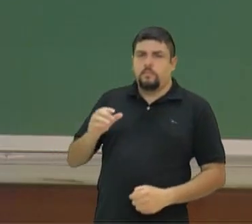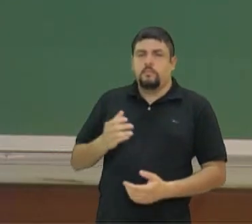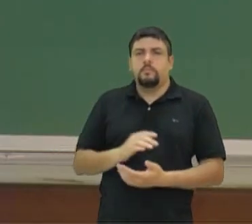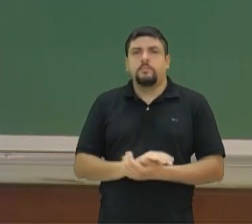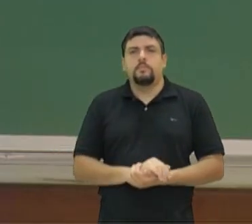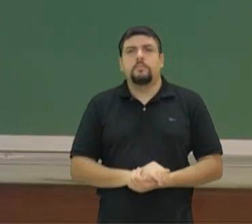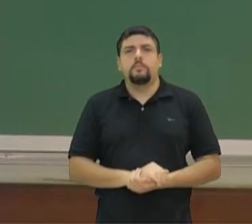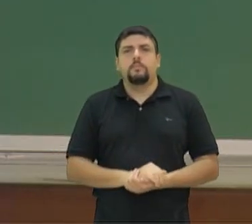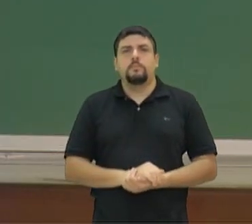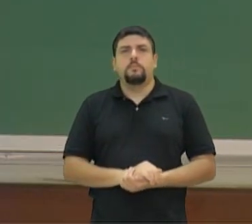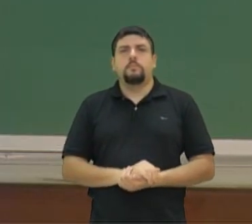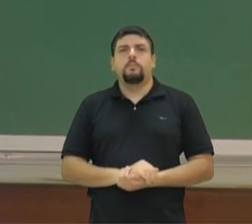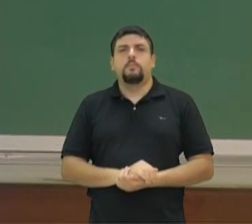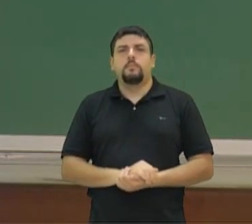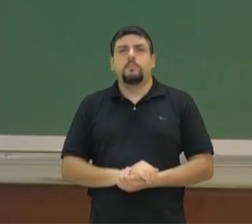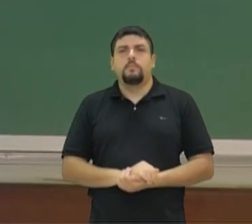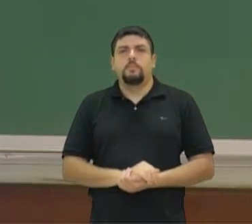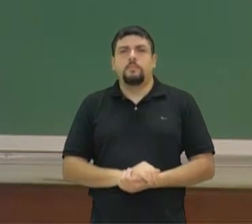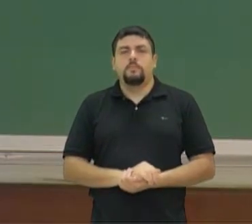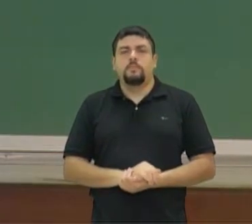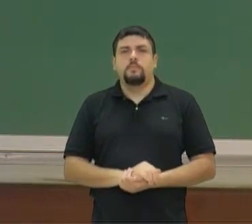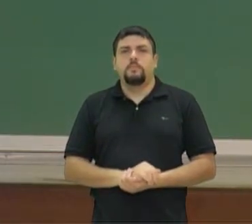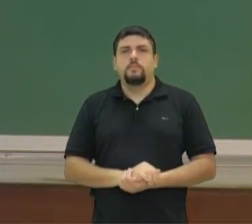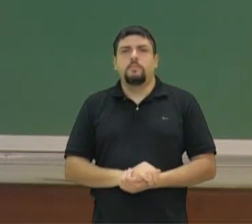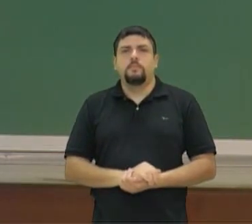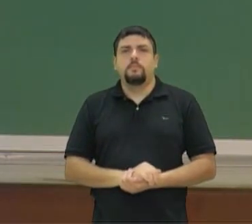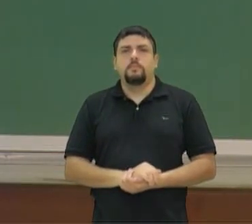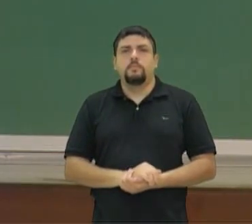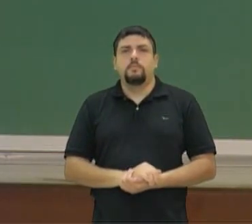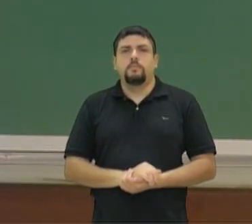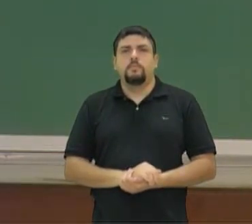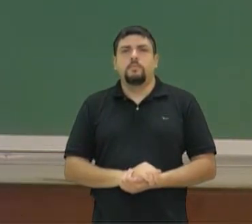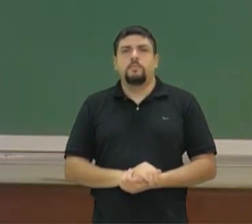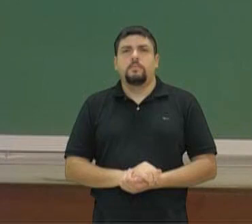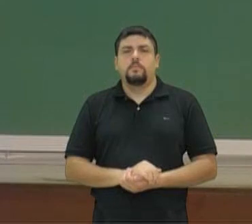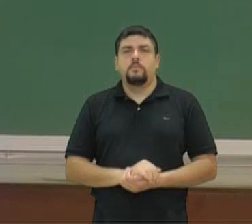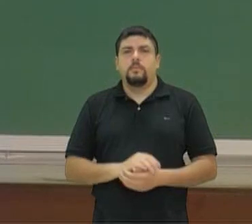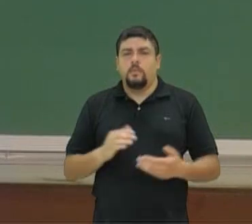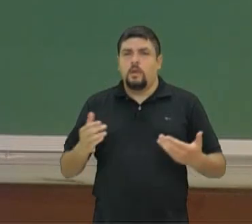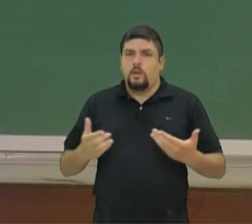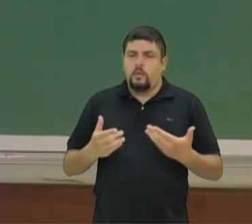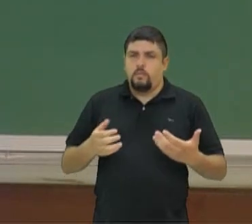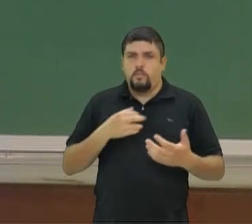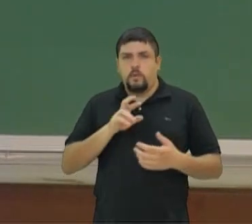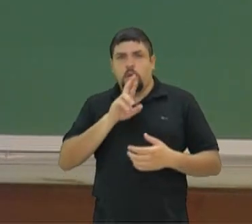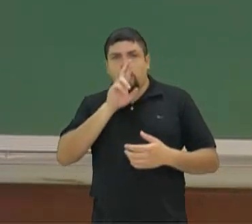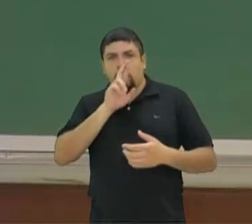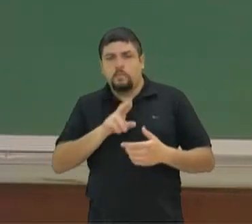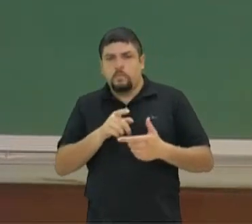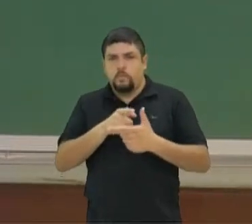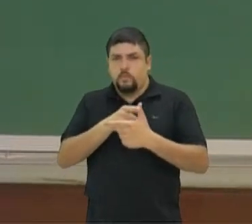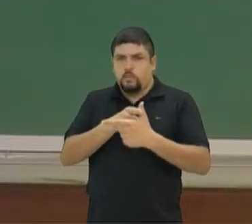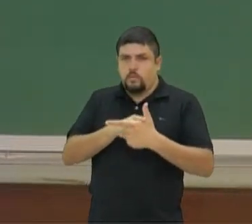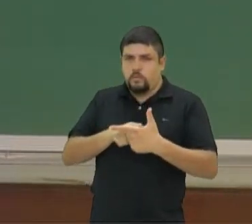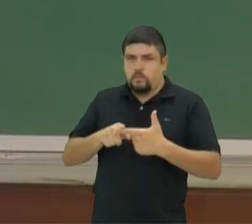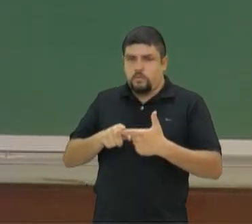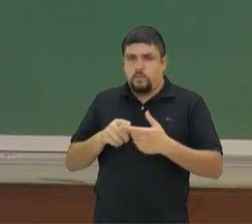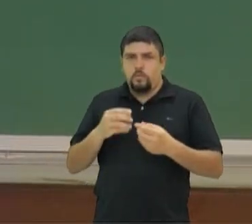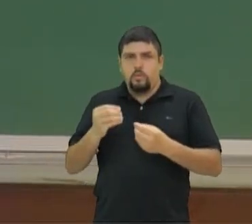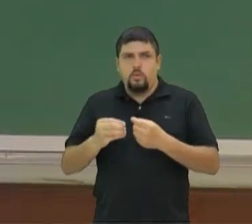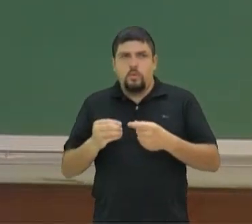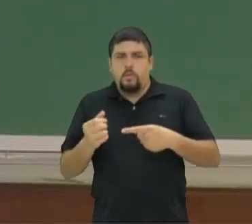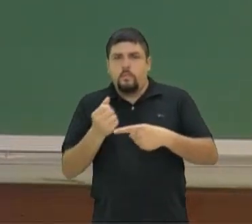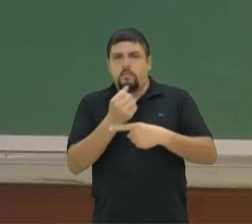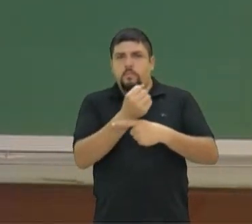da multiplicação. Agora, vamos resolver a divisão. Eu já tenho o complexo resultado